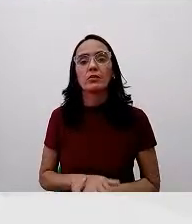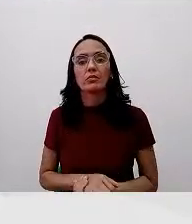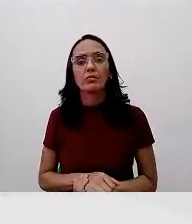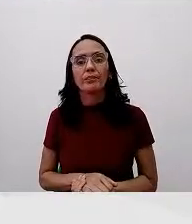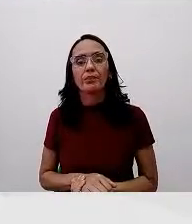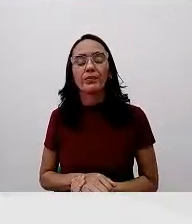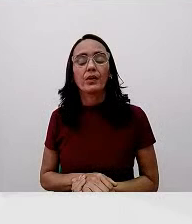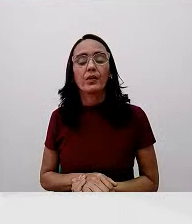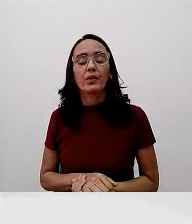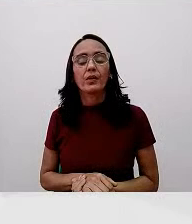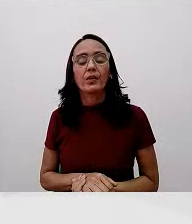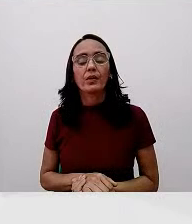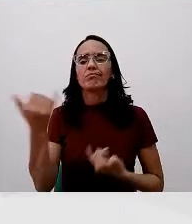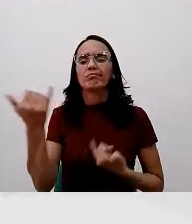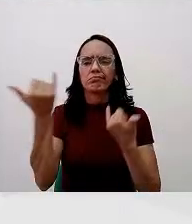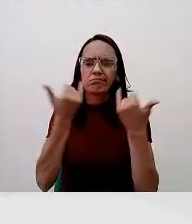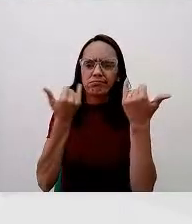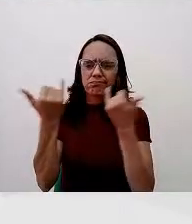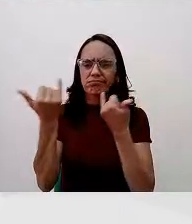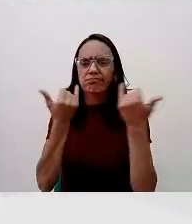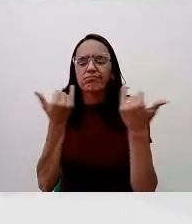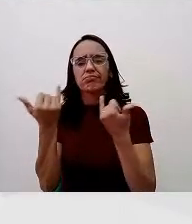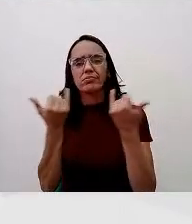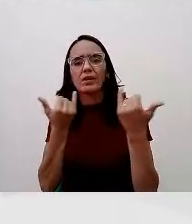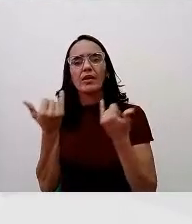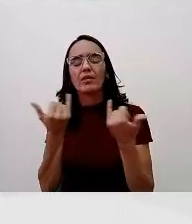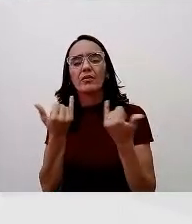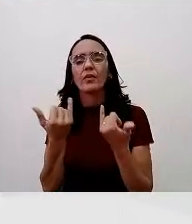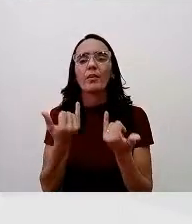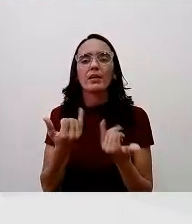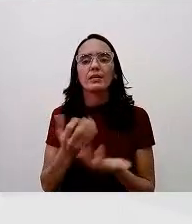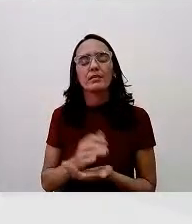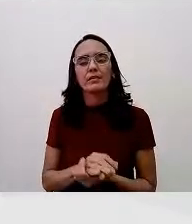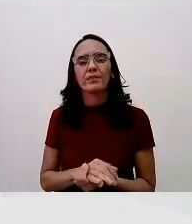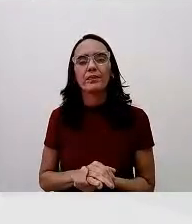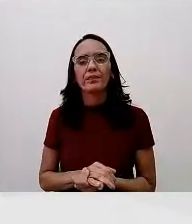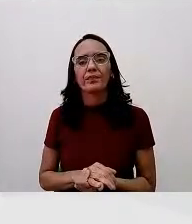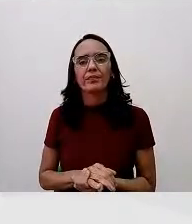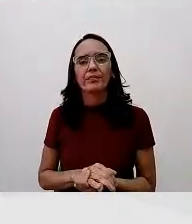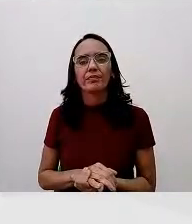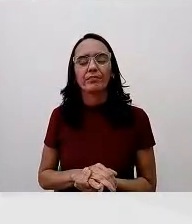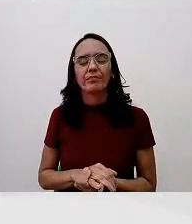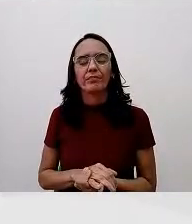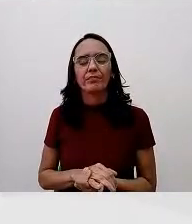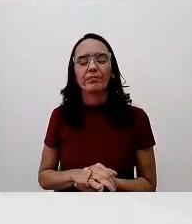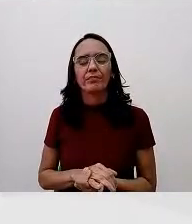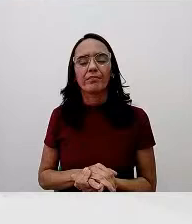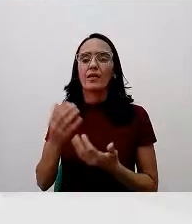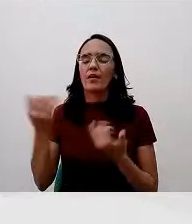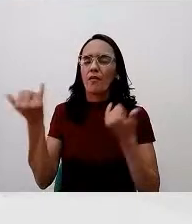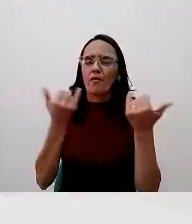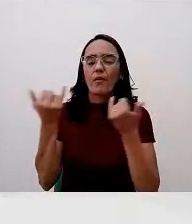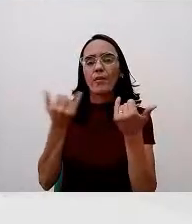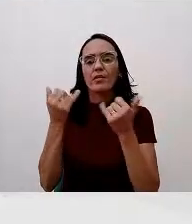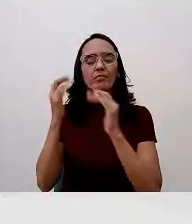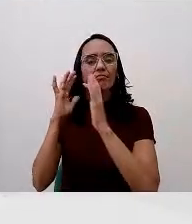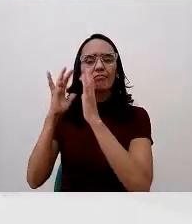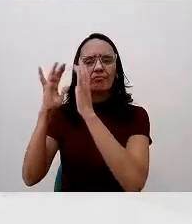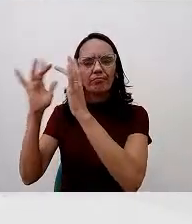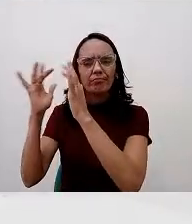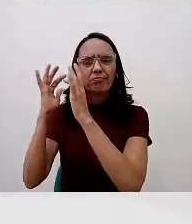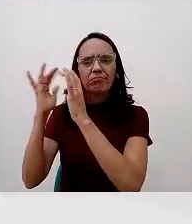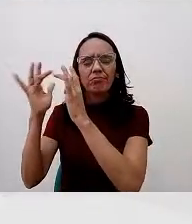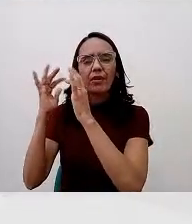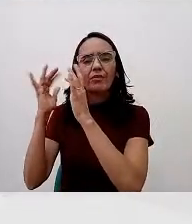informação na sua base de dados que é usada para treinar a sua rede neural. Então, o conhecimento que está